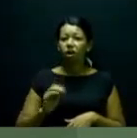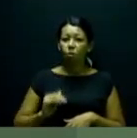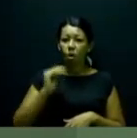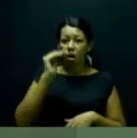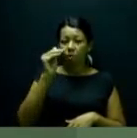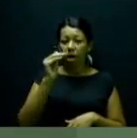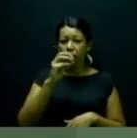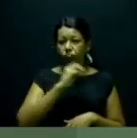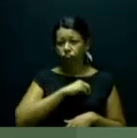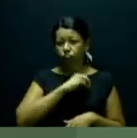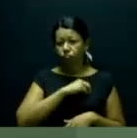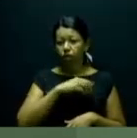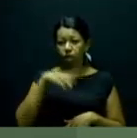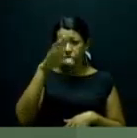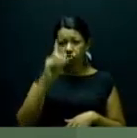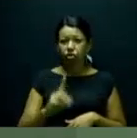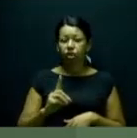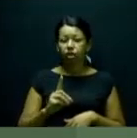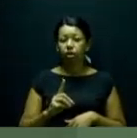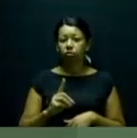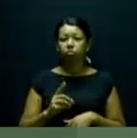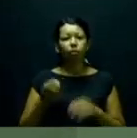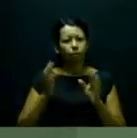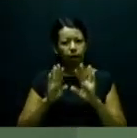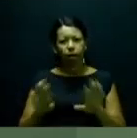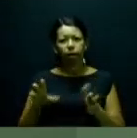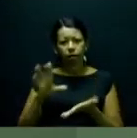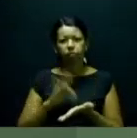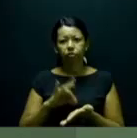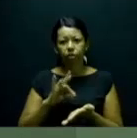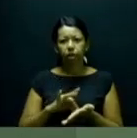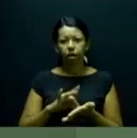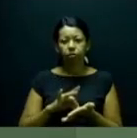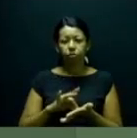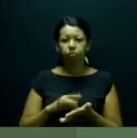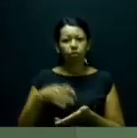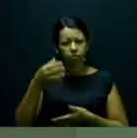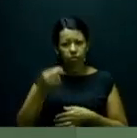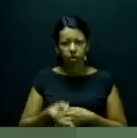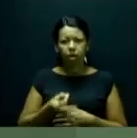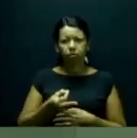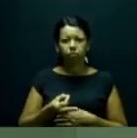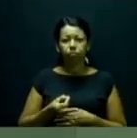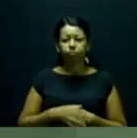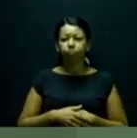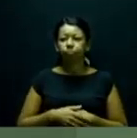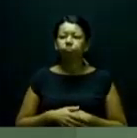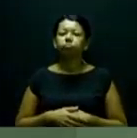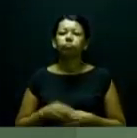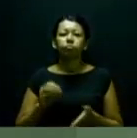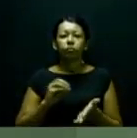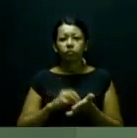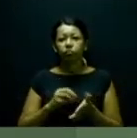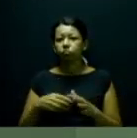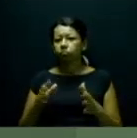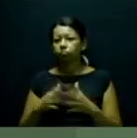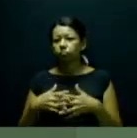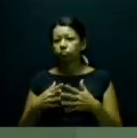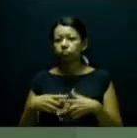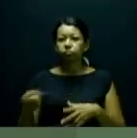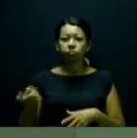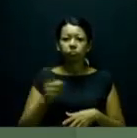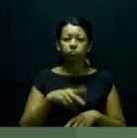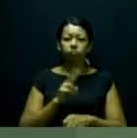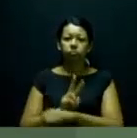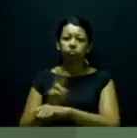de direito deles, o que vai acontecer? Vão parar mesmo. E estão corretos, logicamente, sem prejudicar o